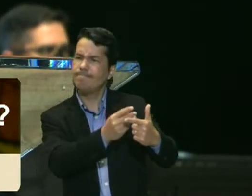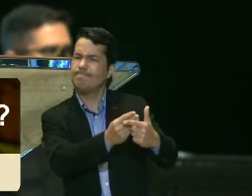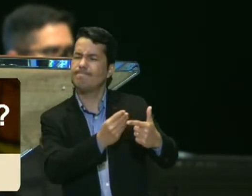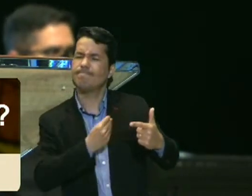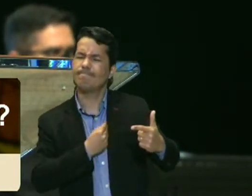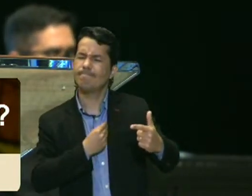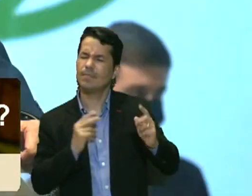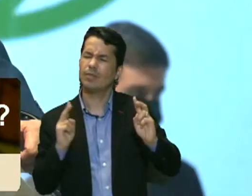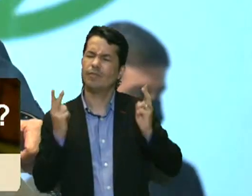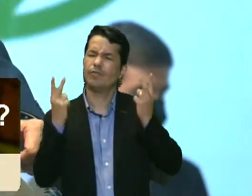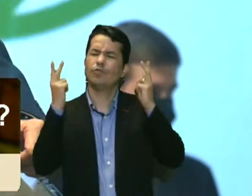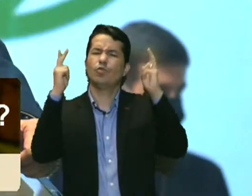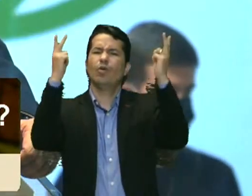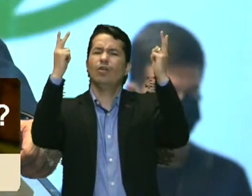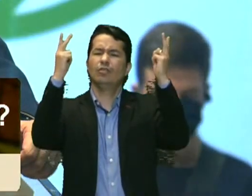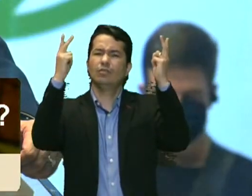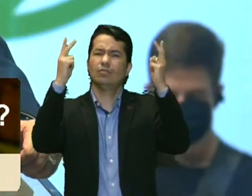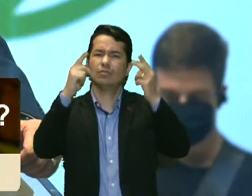Quarto,